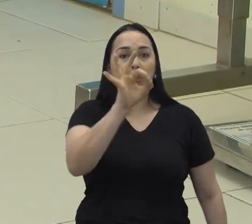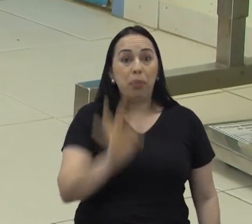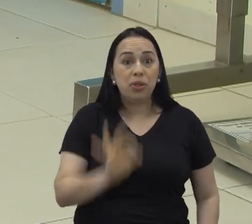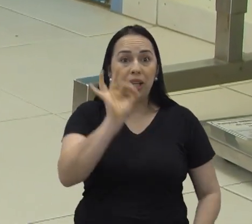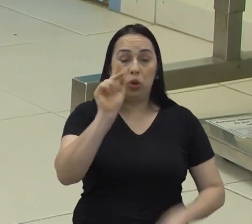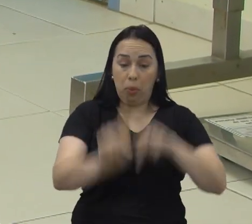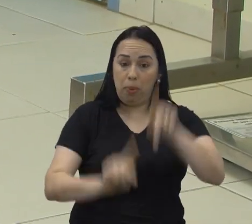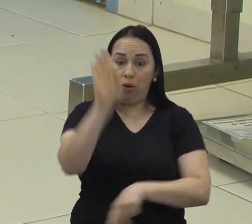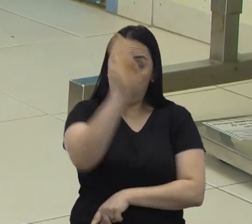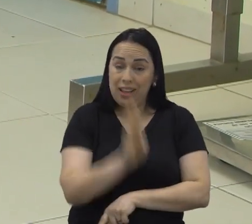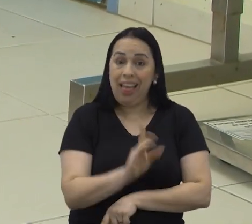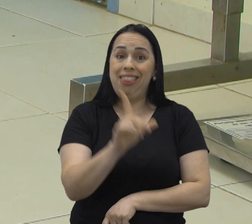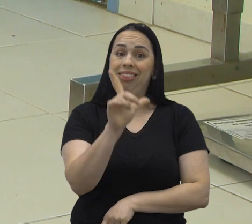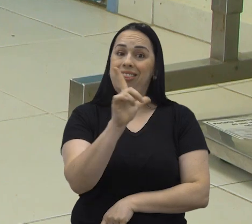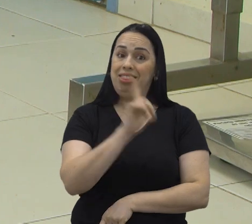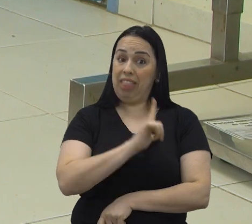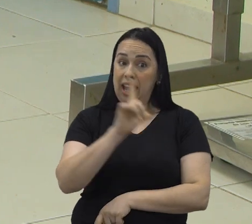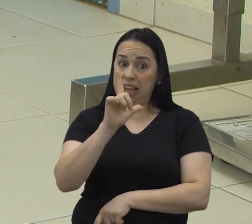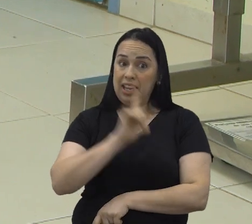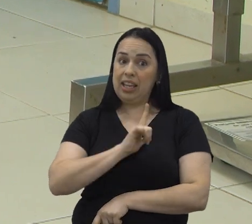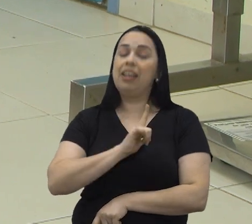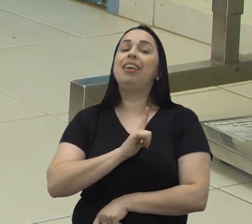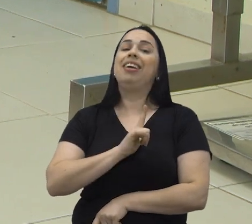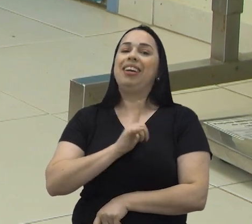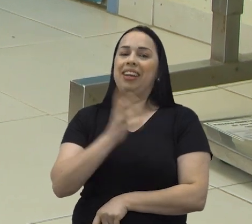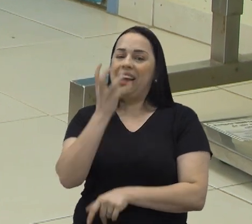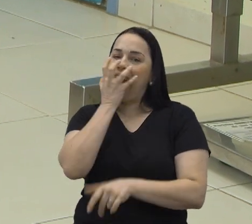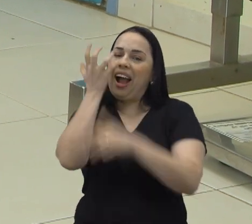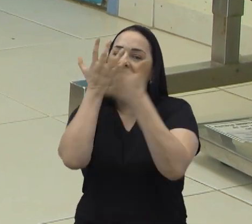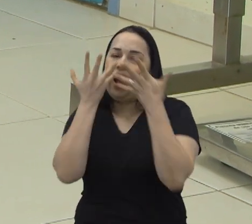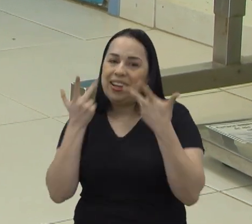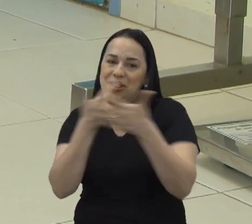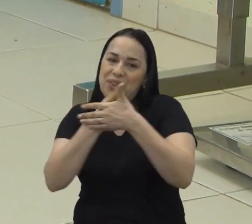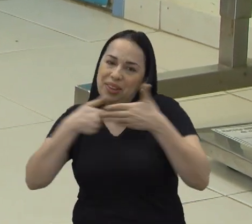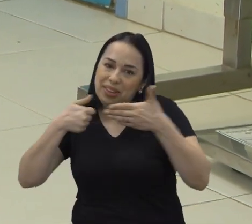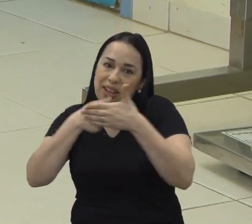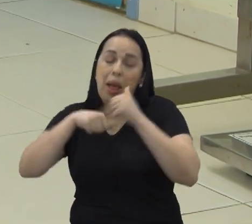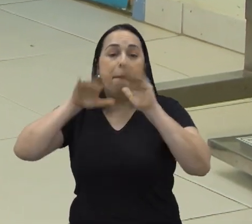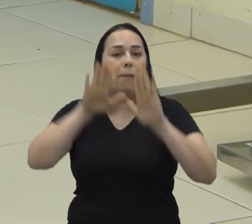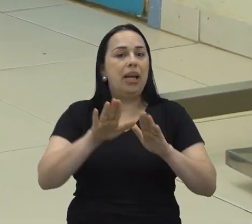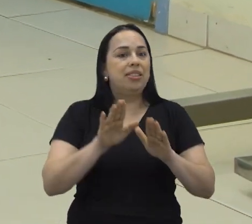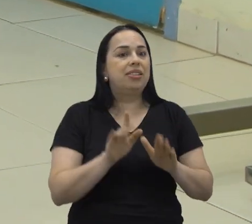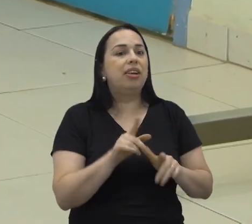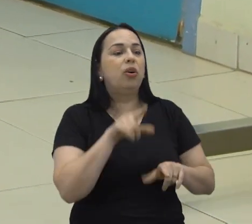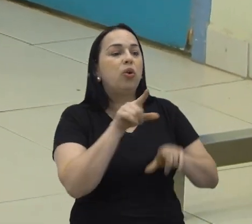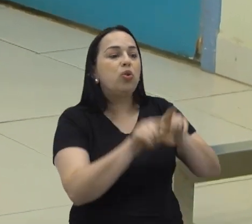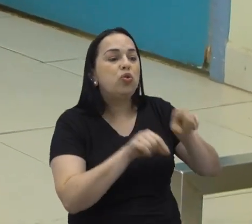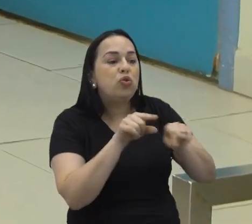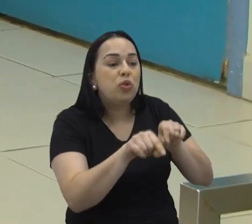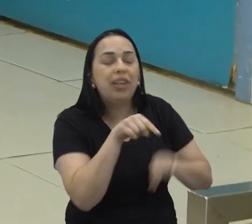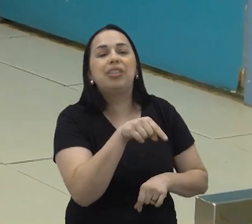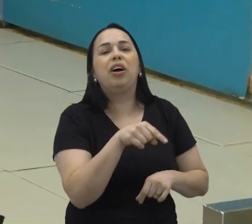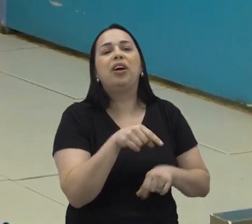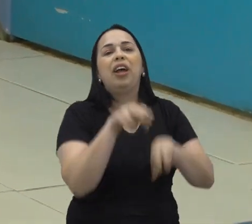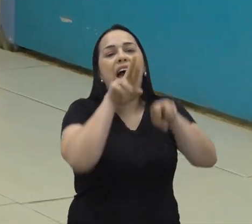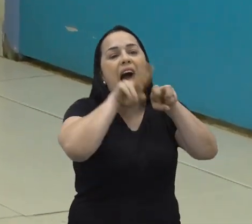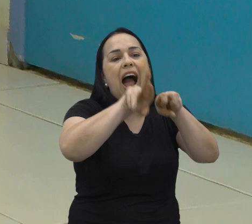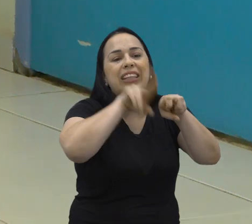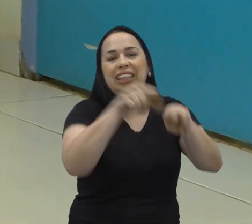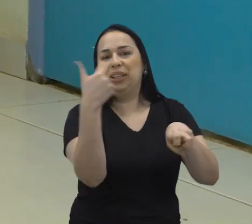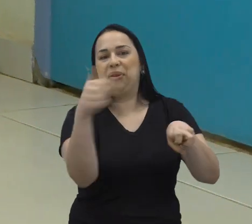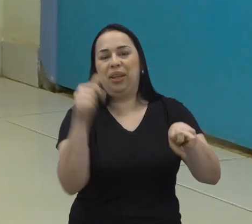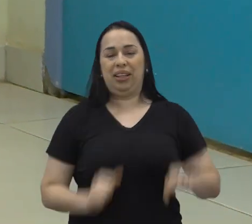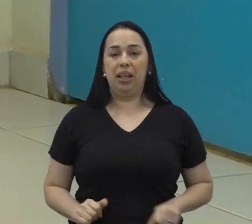pesquisa aponta que 94% da população tem ou já teve pets em casa. Mas entre eles, há um preferido,